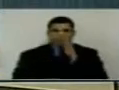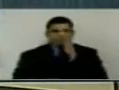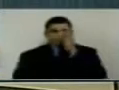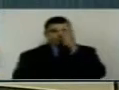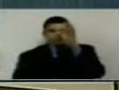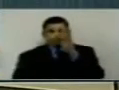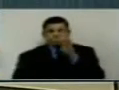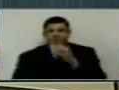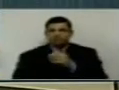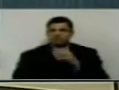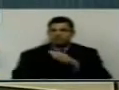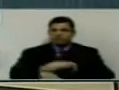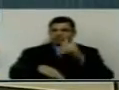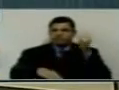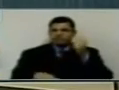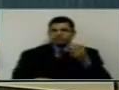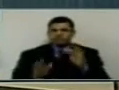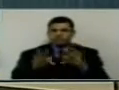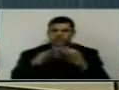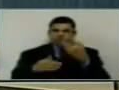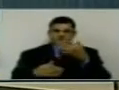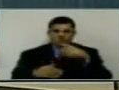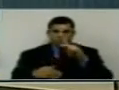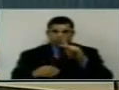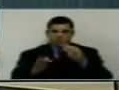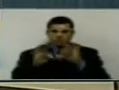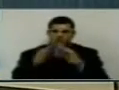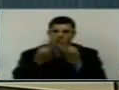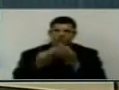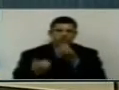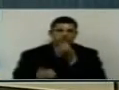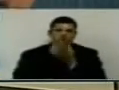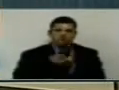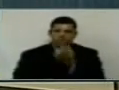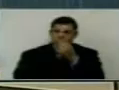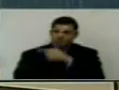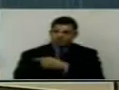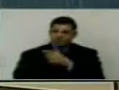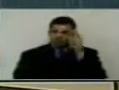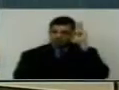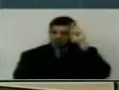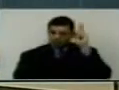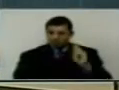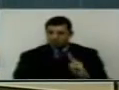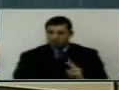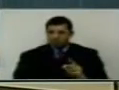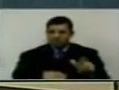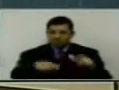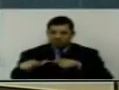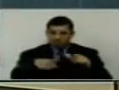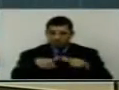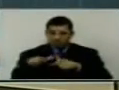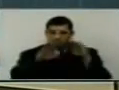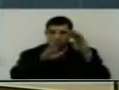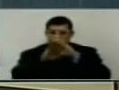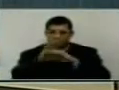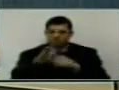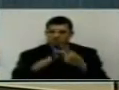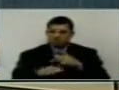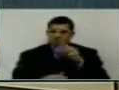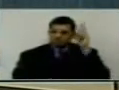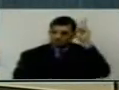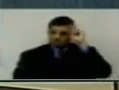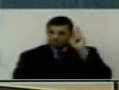para uma dignidade melhor para a sua família, irmão. Essa é a história dessa instituição, e essa é a história